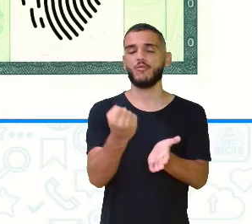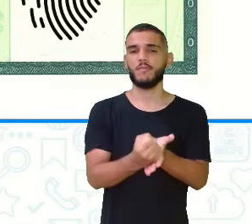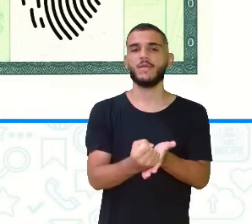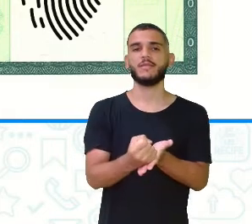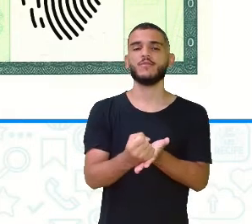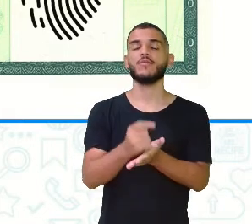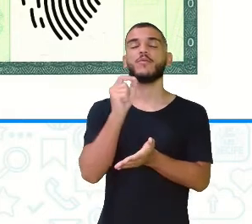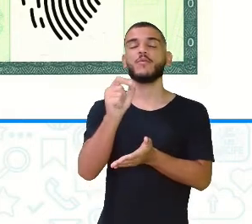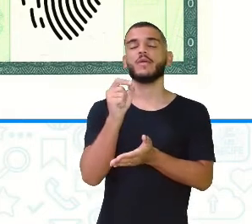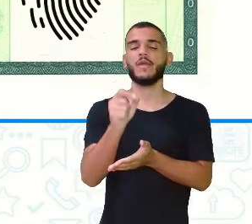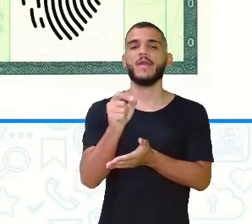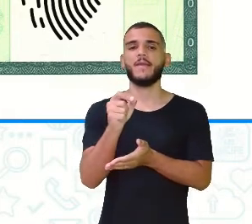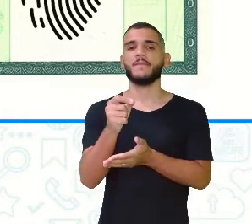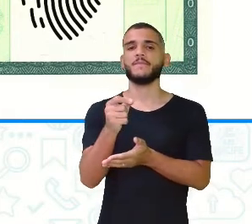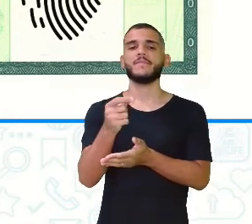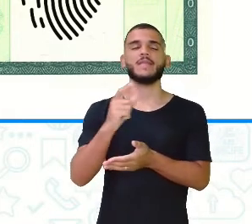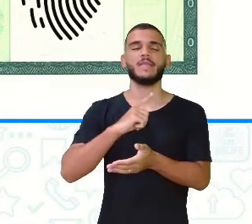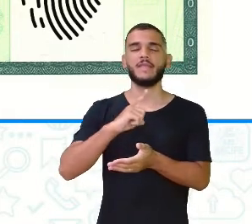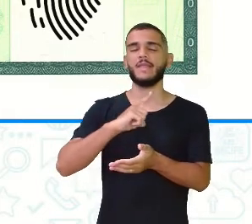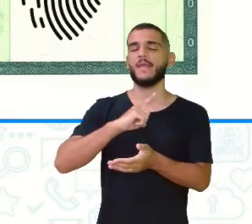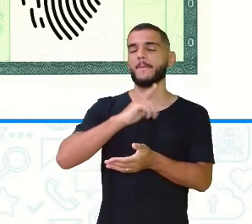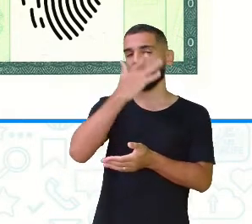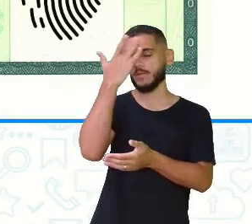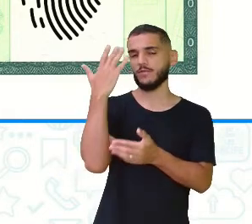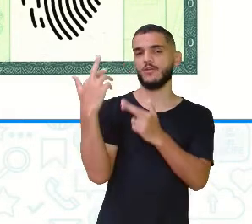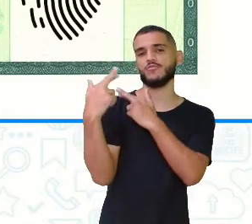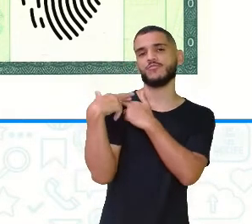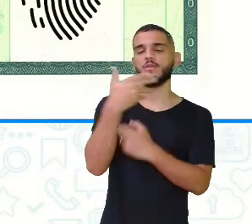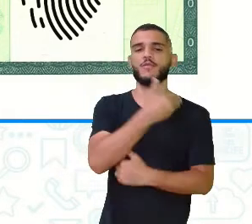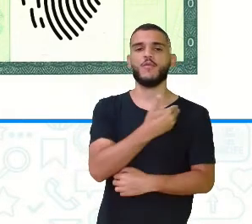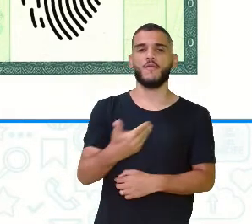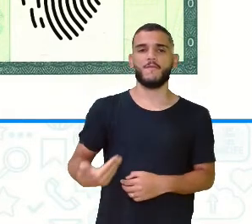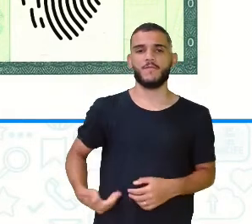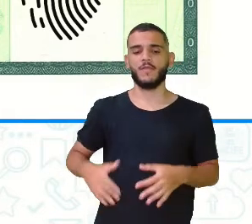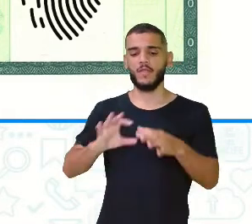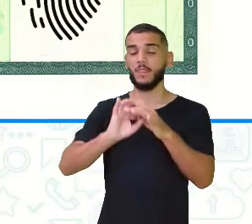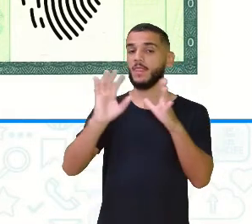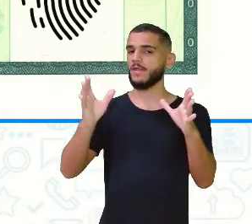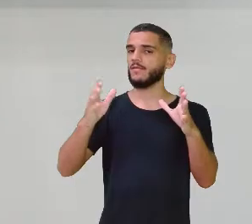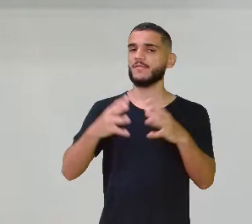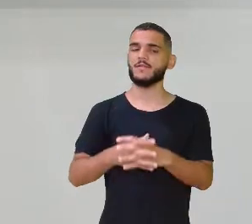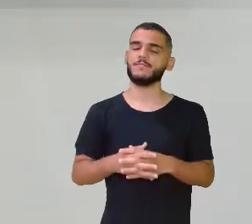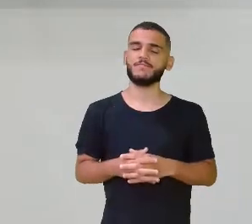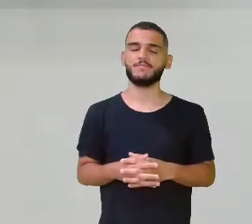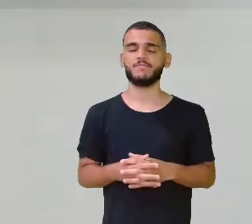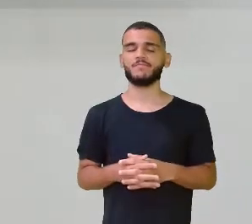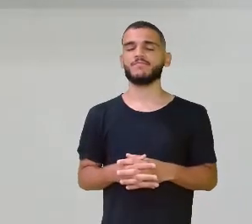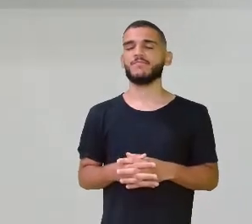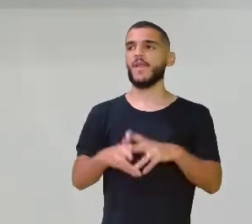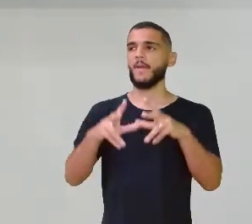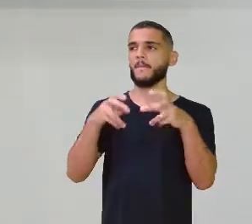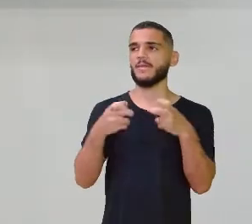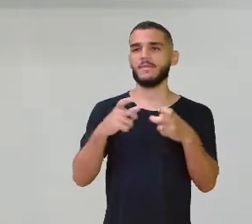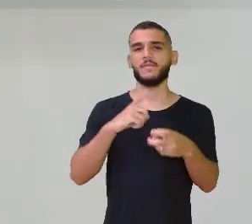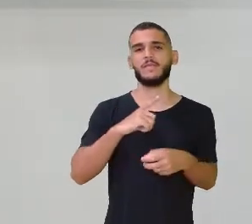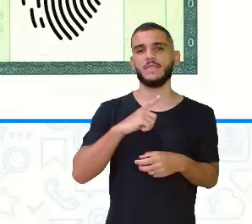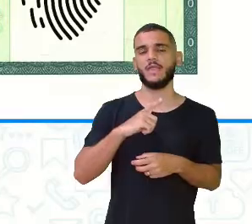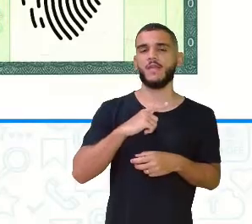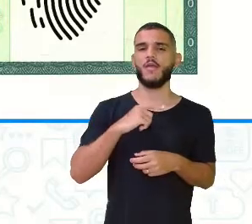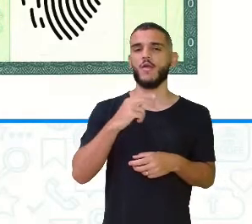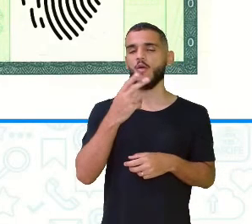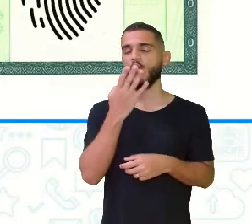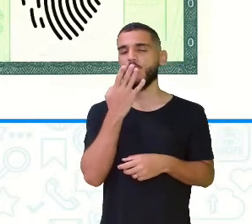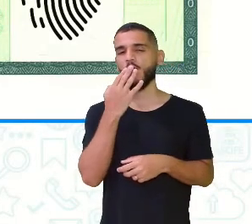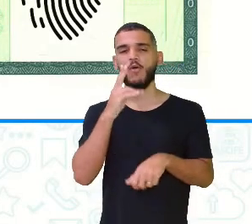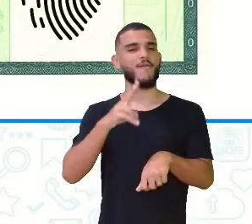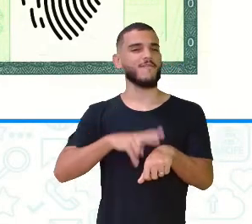civil emitido por órgãos de segurança do governo. Então, a gente pode observar, ela é verdinha assim, mas tem um modelo novo, tá? Eu estou